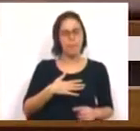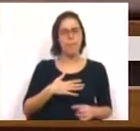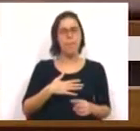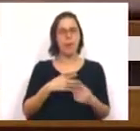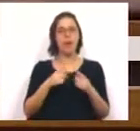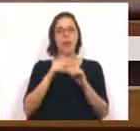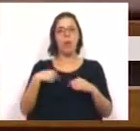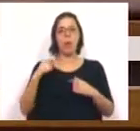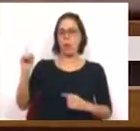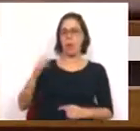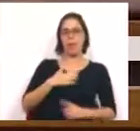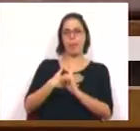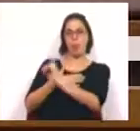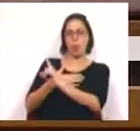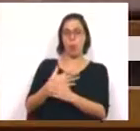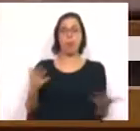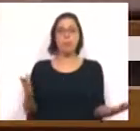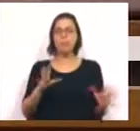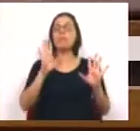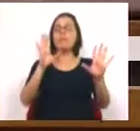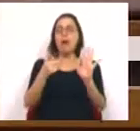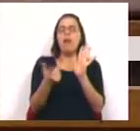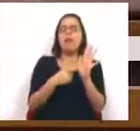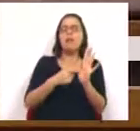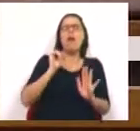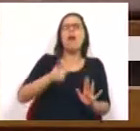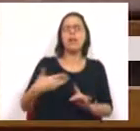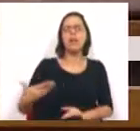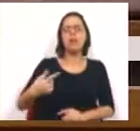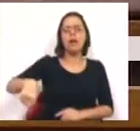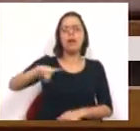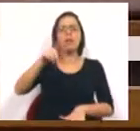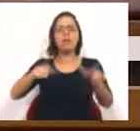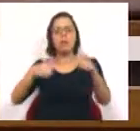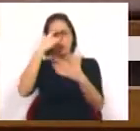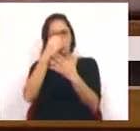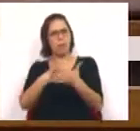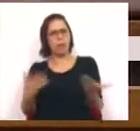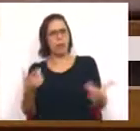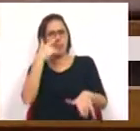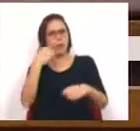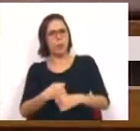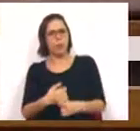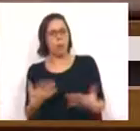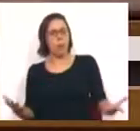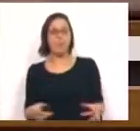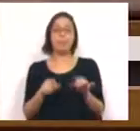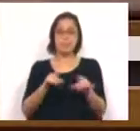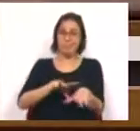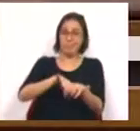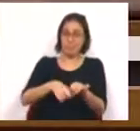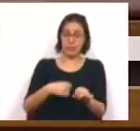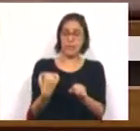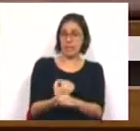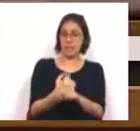de outsourcing. Tudo isto sem ter em conta as necessidades e direitos das populações e dos trabalhadores. E a par desta degradação